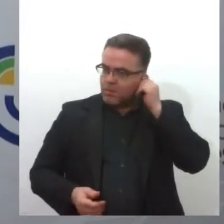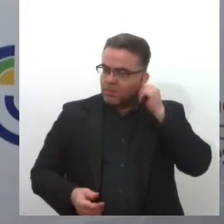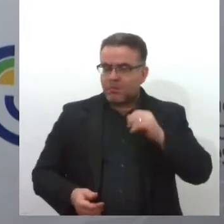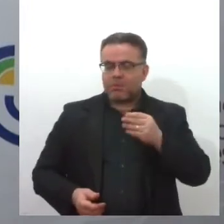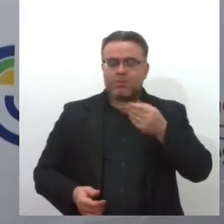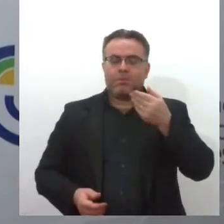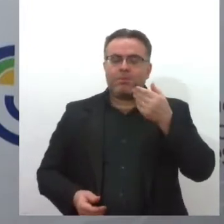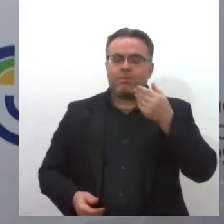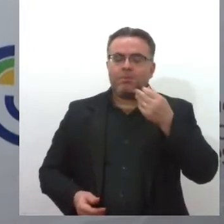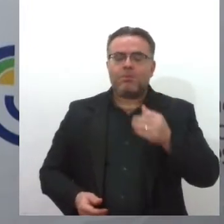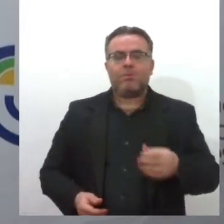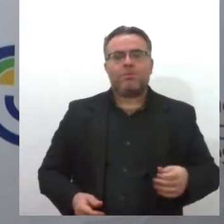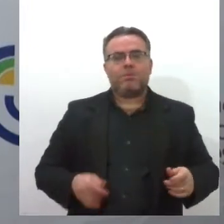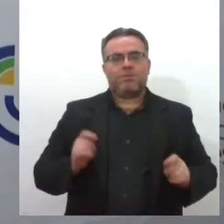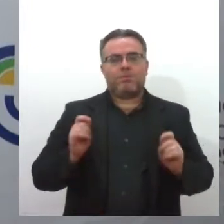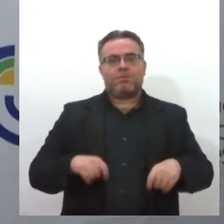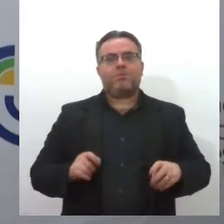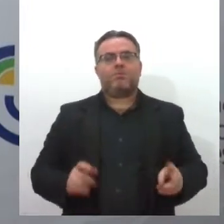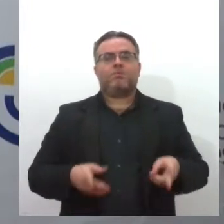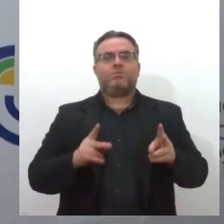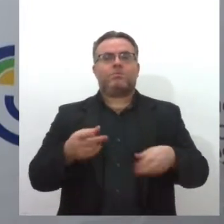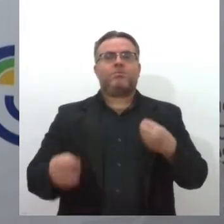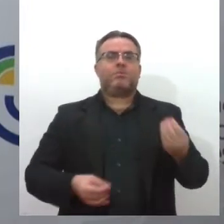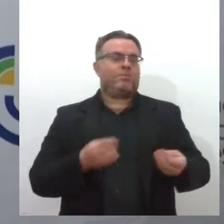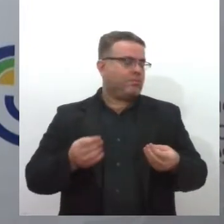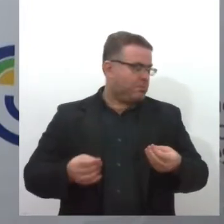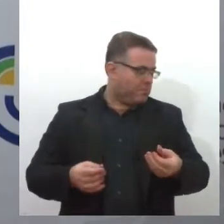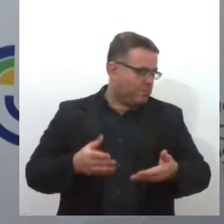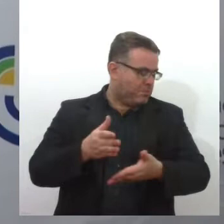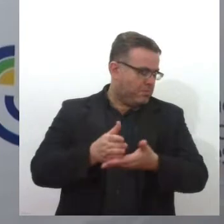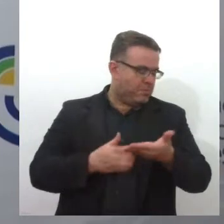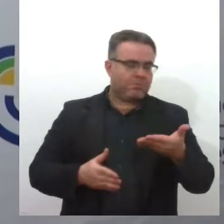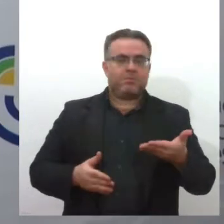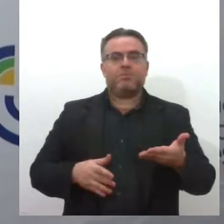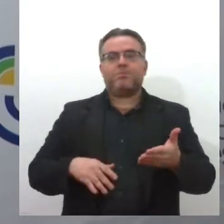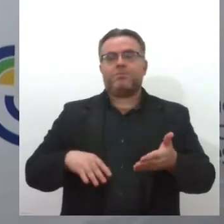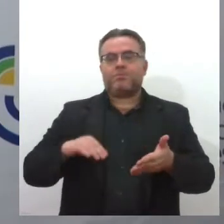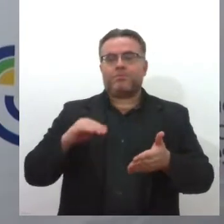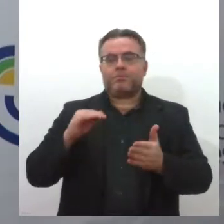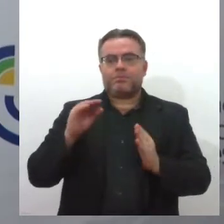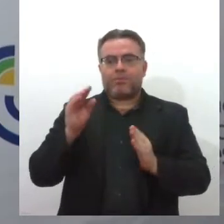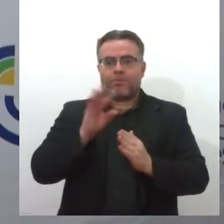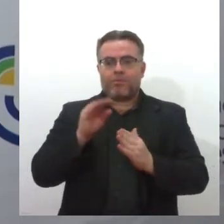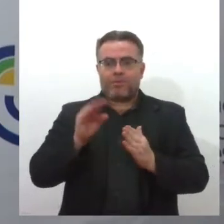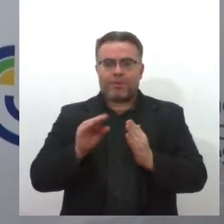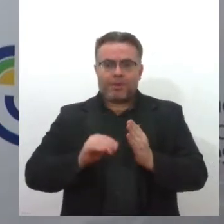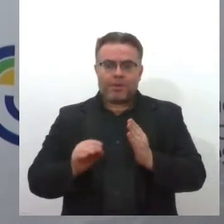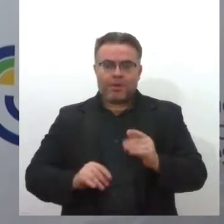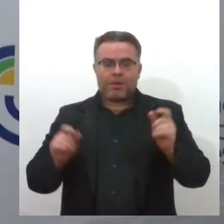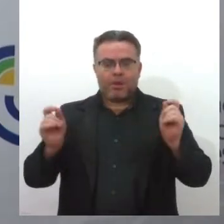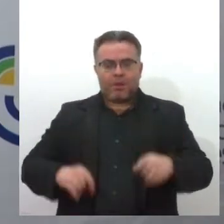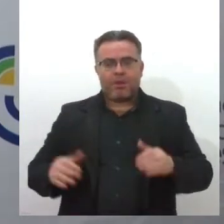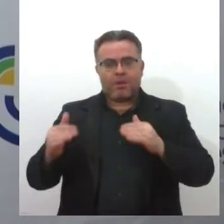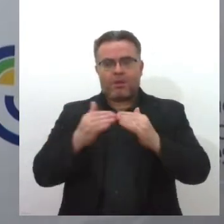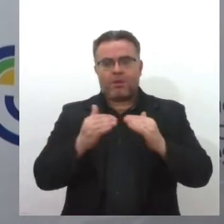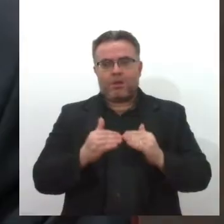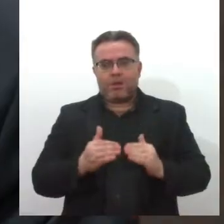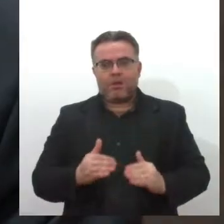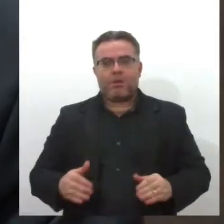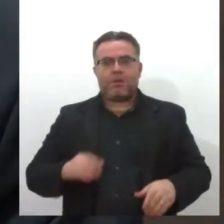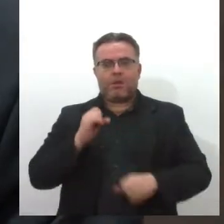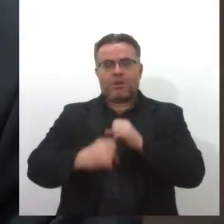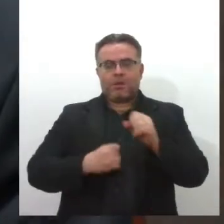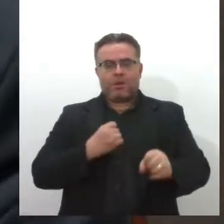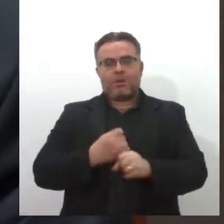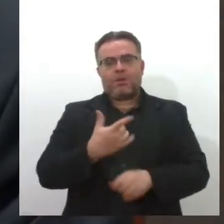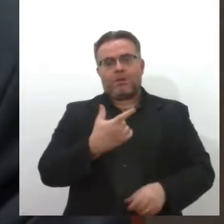organizações e os novos valores, foram divididos, quantificados e precificados de forma a serem atualizados a partir do ano que vem. Um